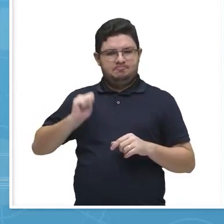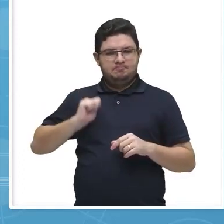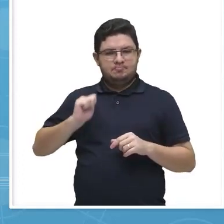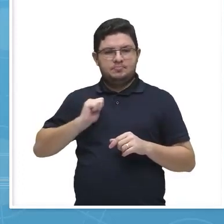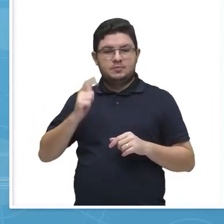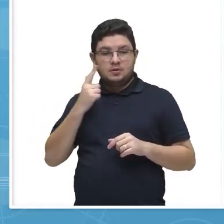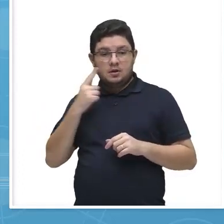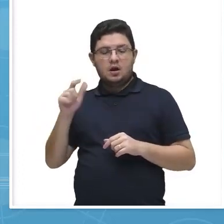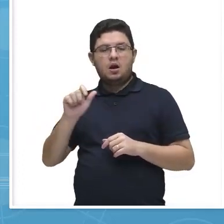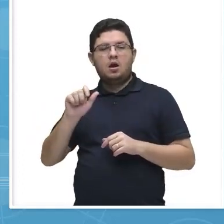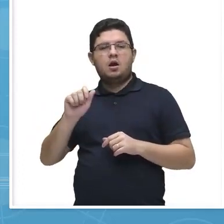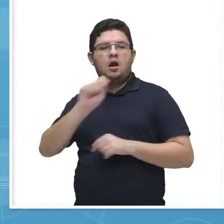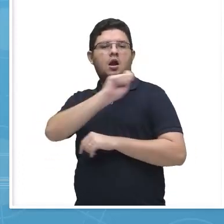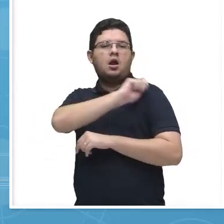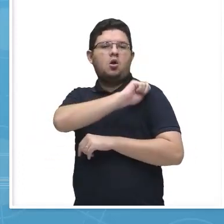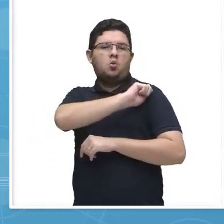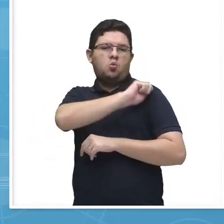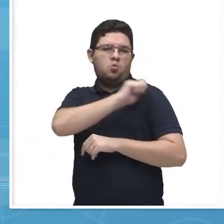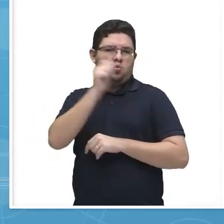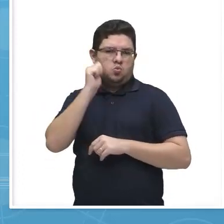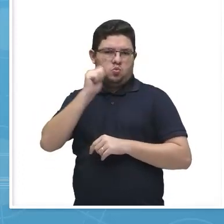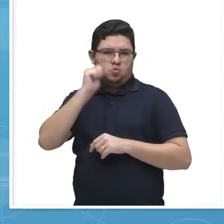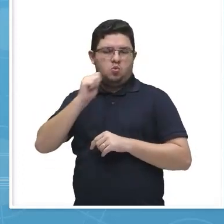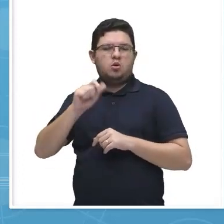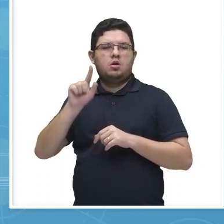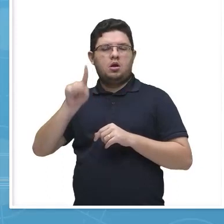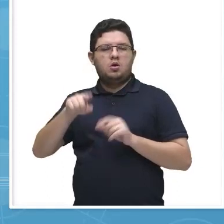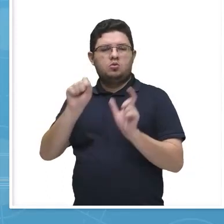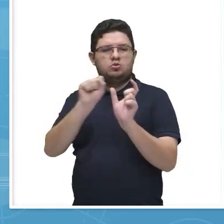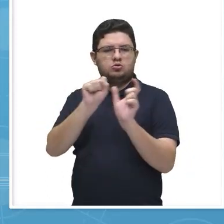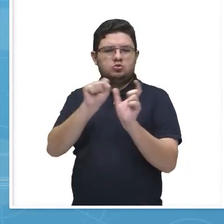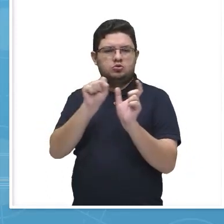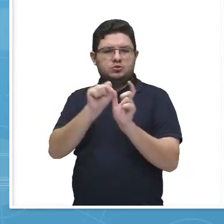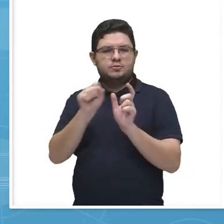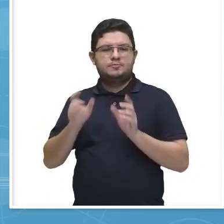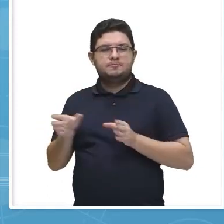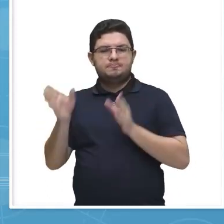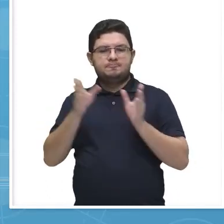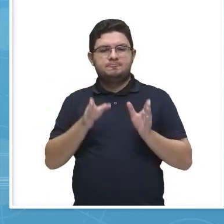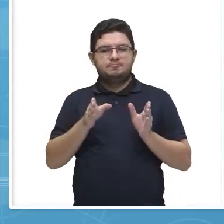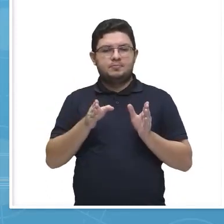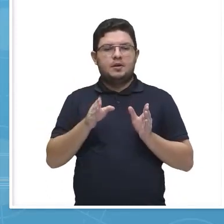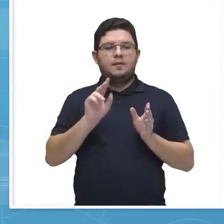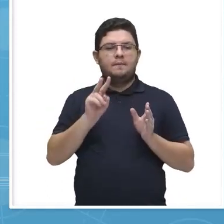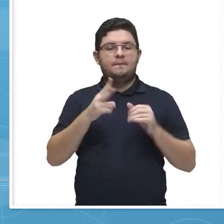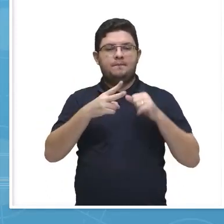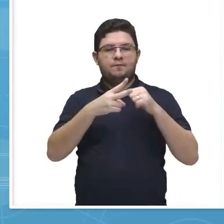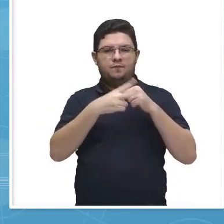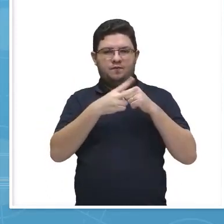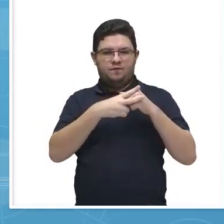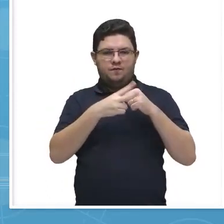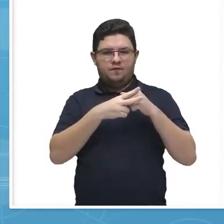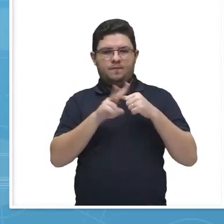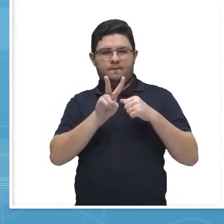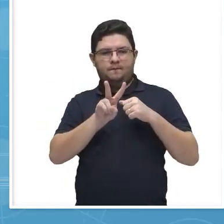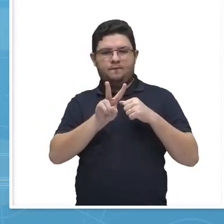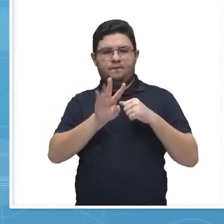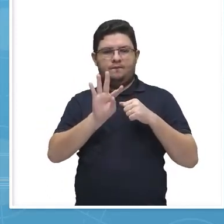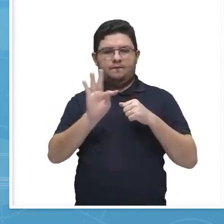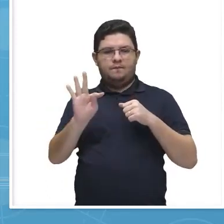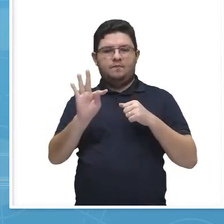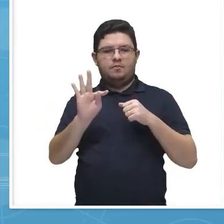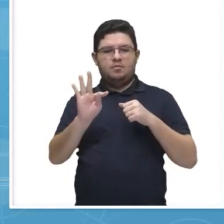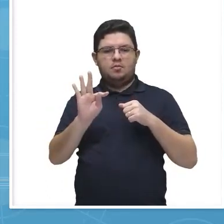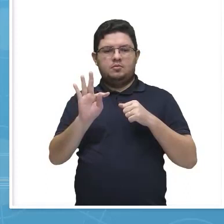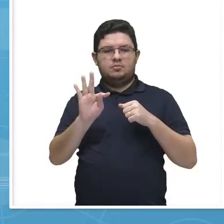complemento verbal chamado objeto direto. E este verbo é um verbo transitivo, ele